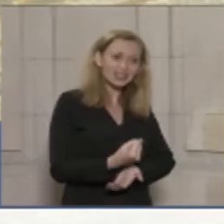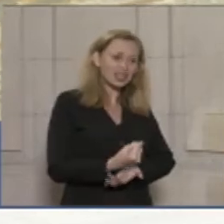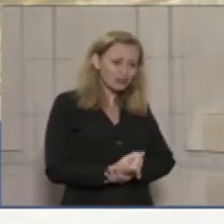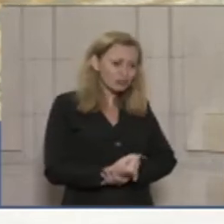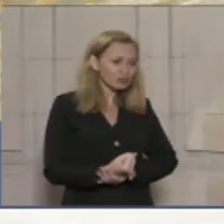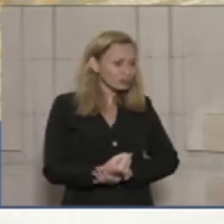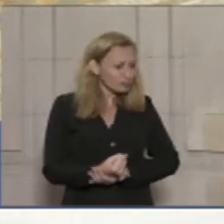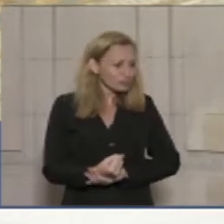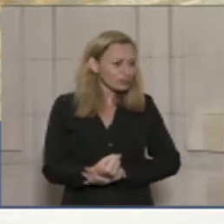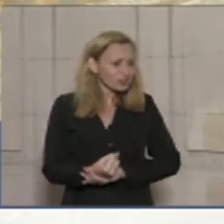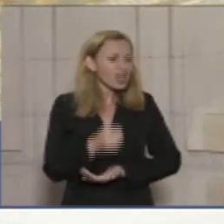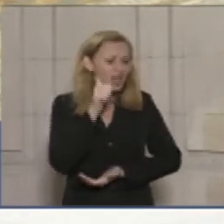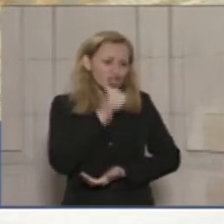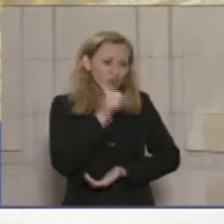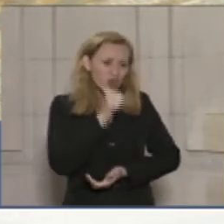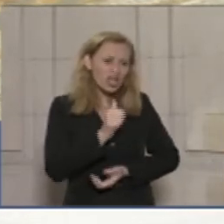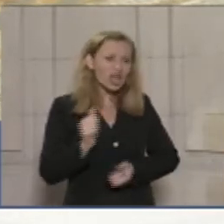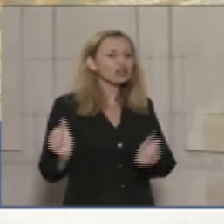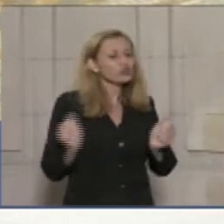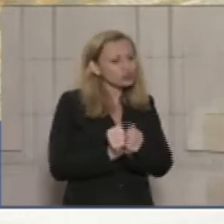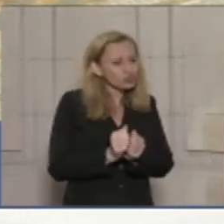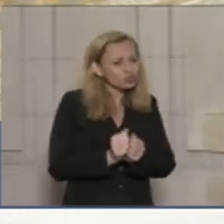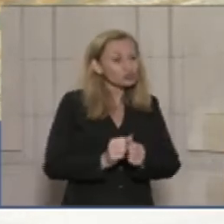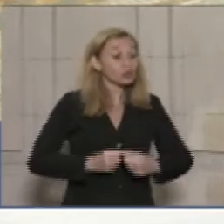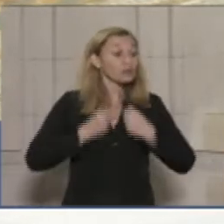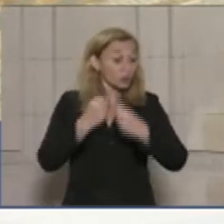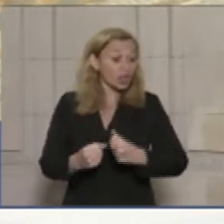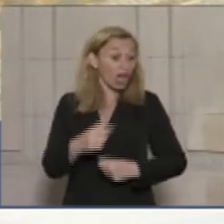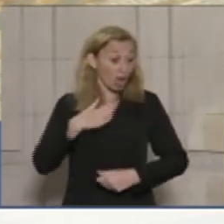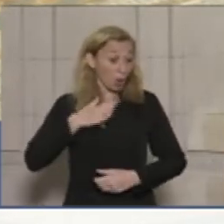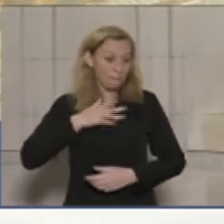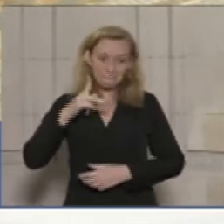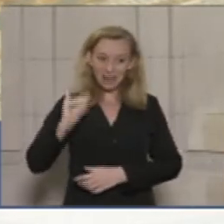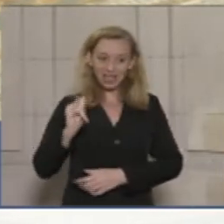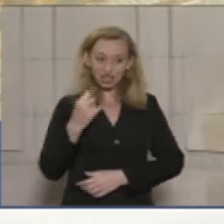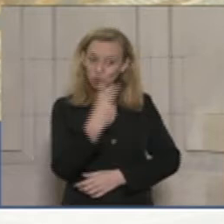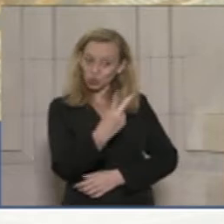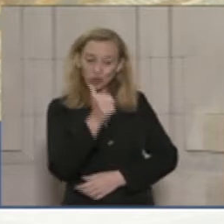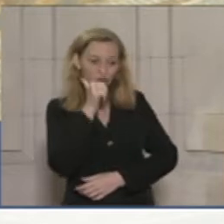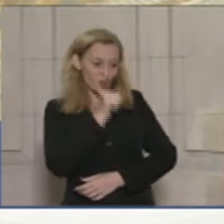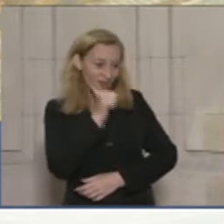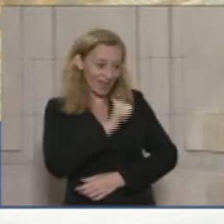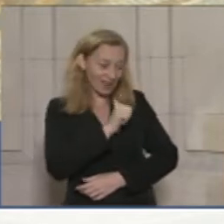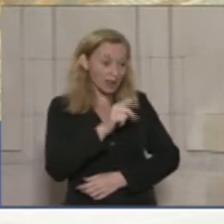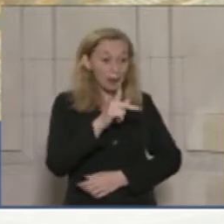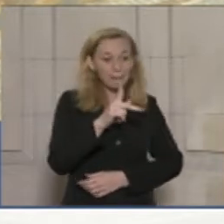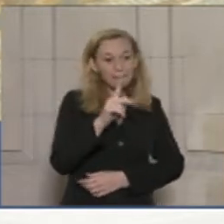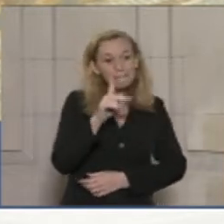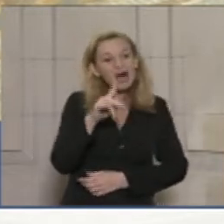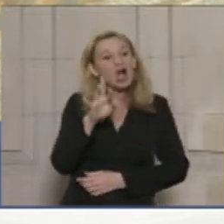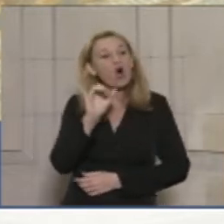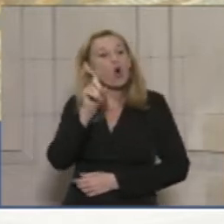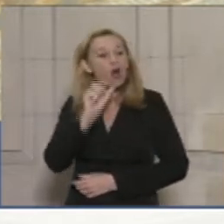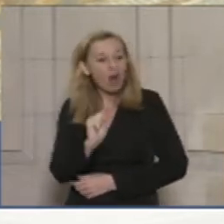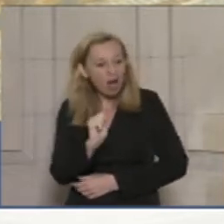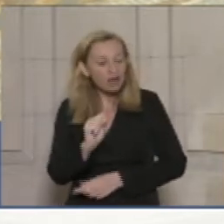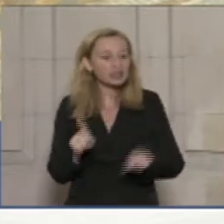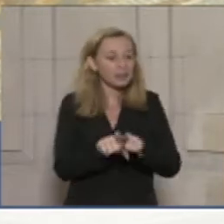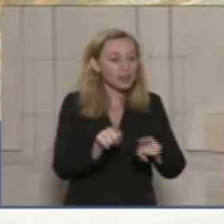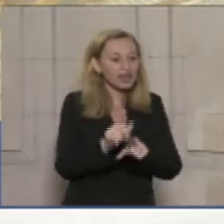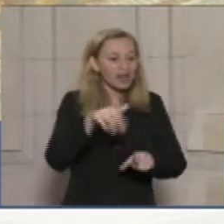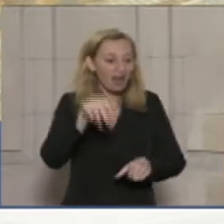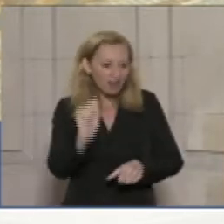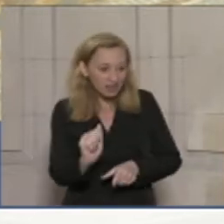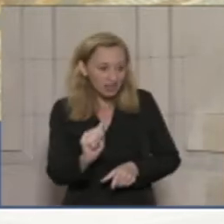ascensão das mulheres ao poder. Eu que sou pai de 2 meninas, a Paola e a Ana Francisca, eu tenho que trabalhar